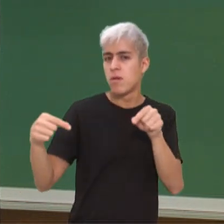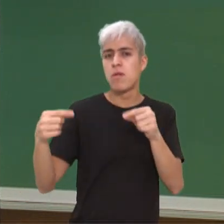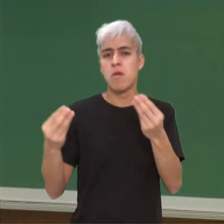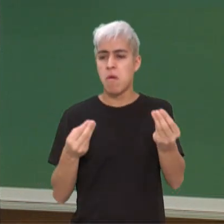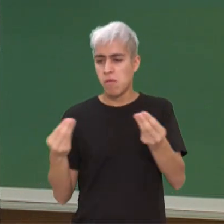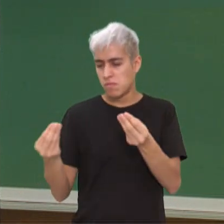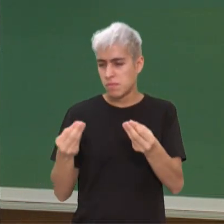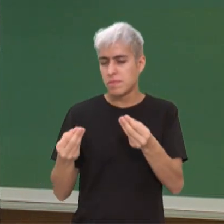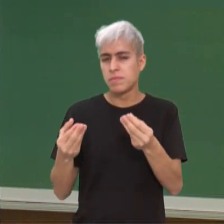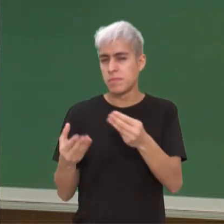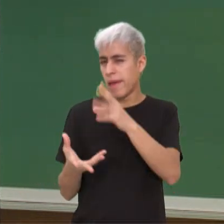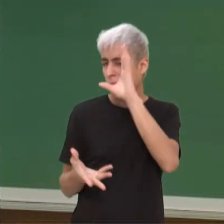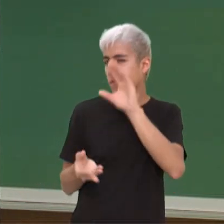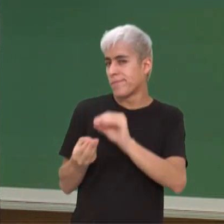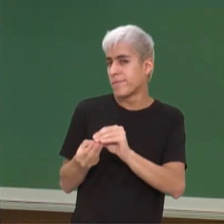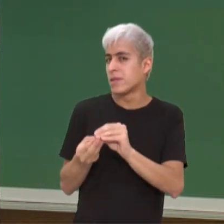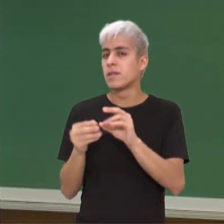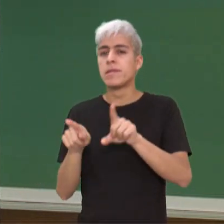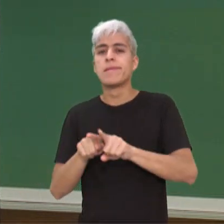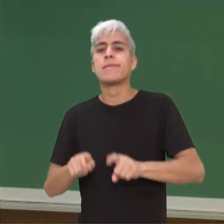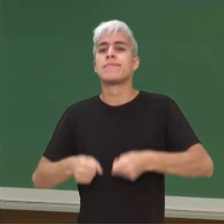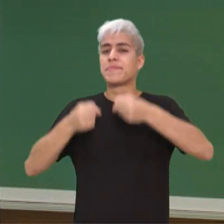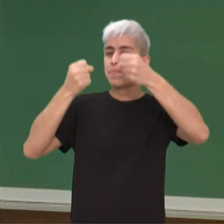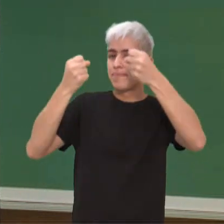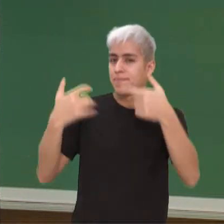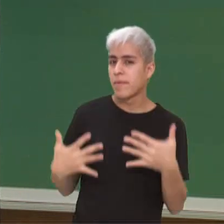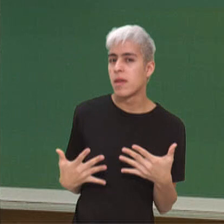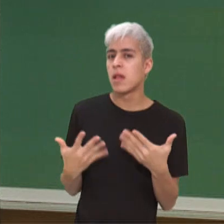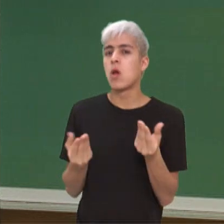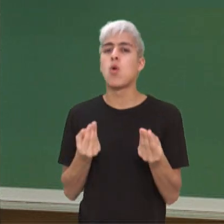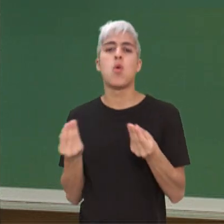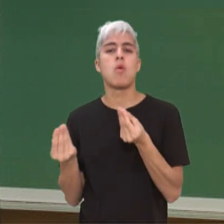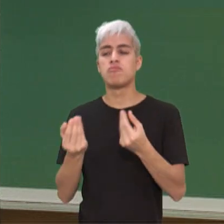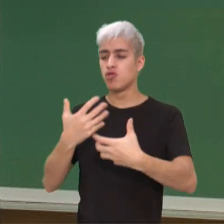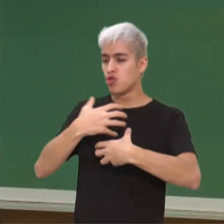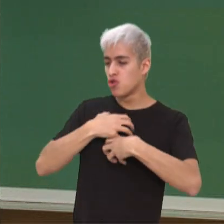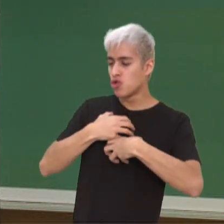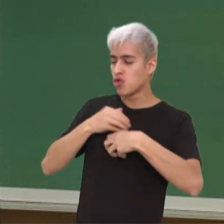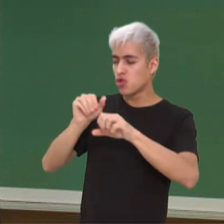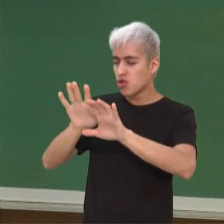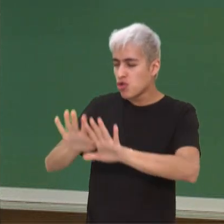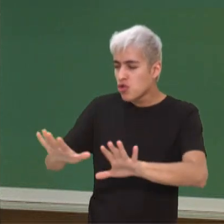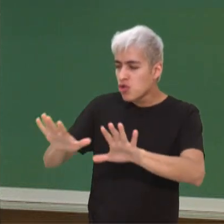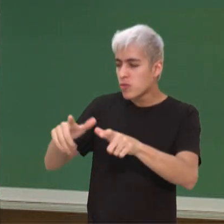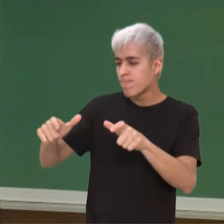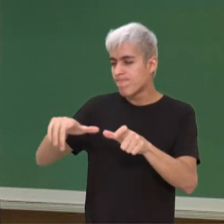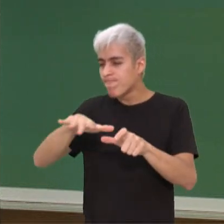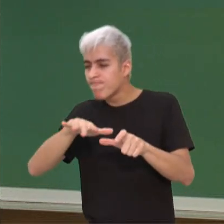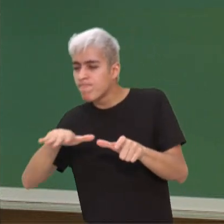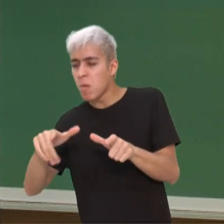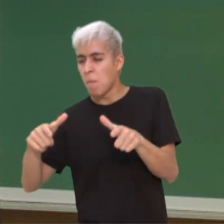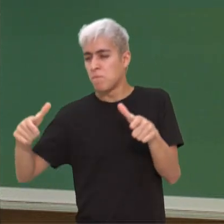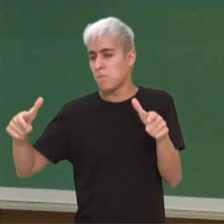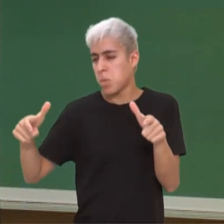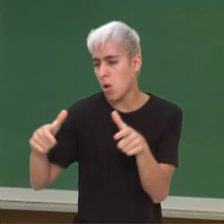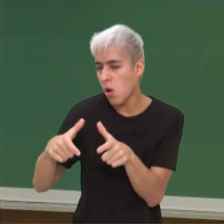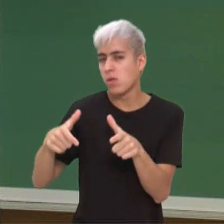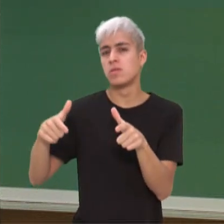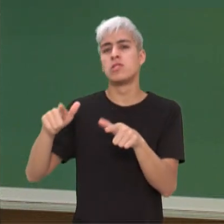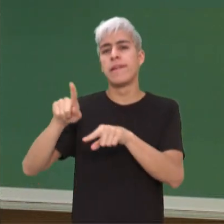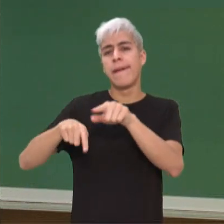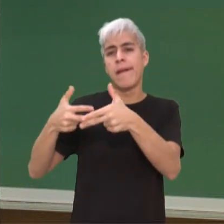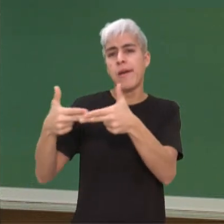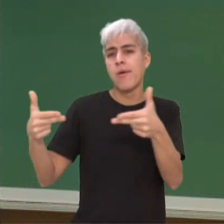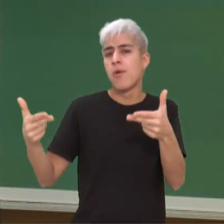diminuto, né? Falei da sua condição em função desse território pequeno, dos